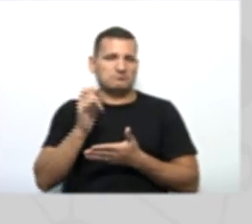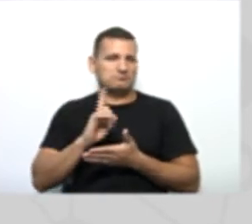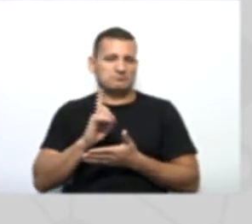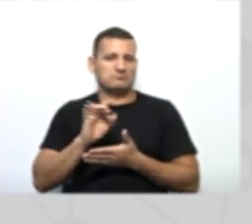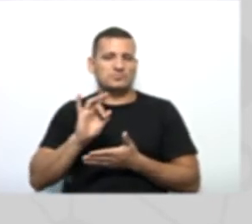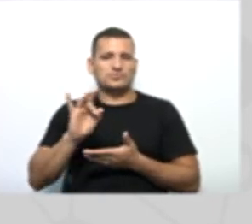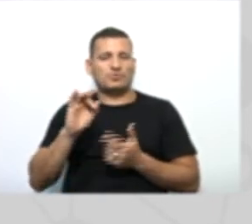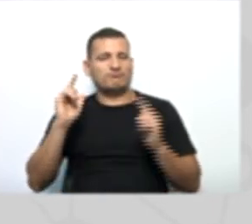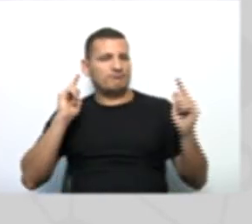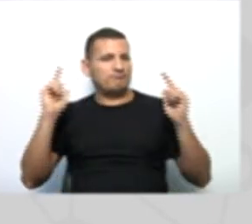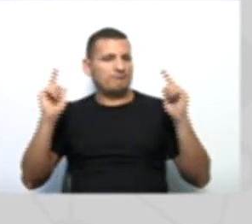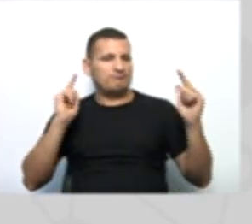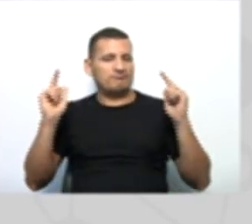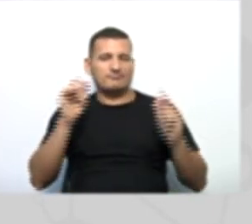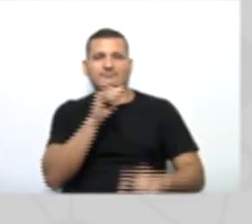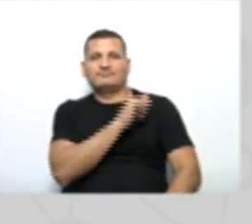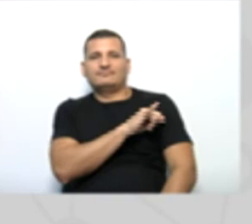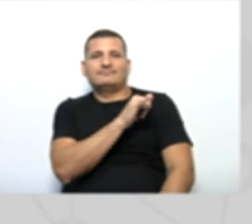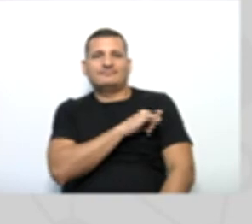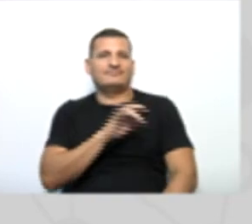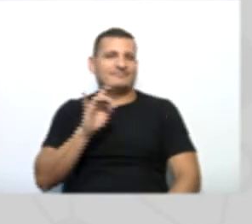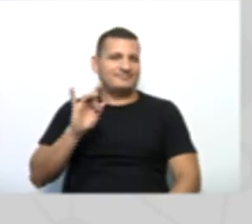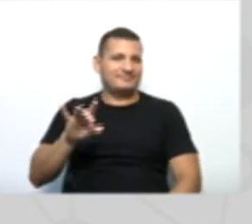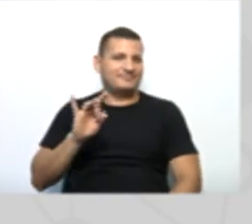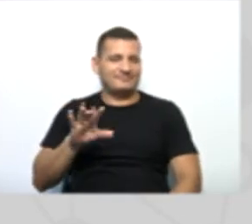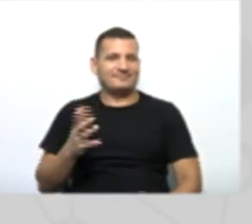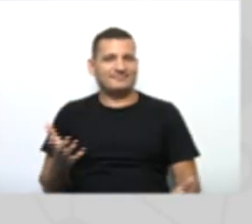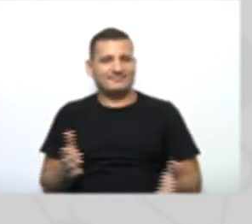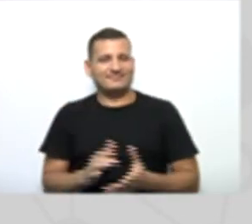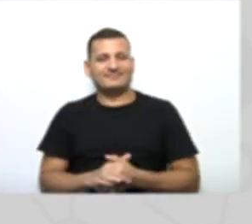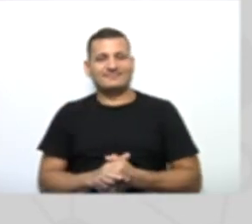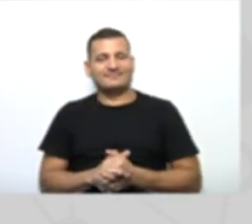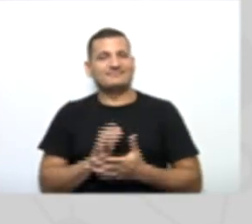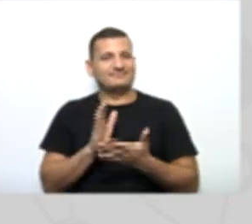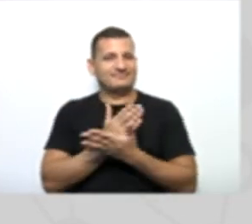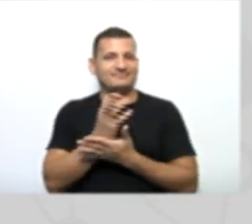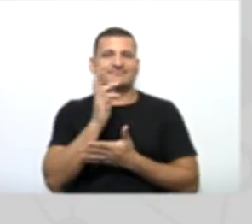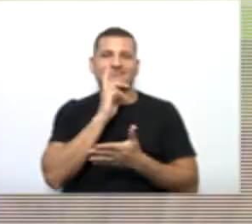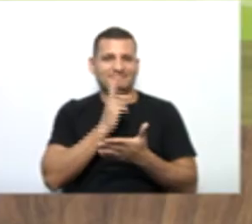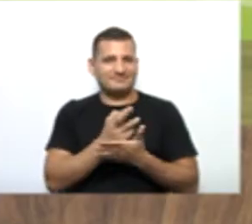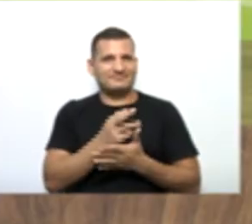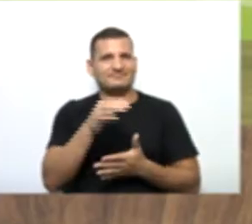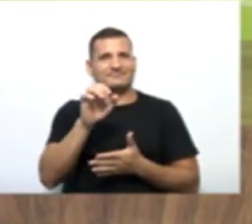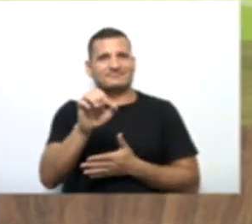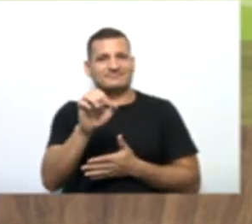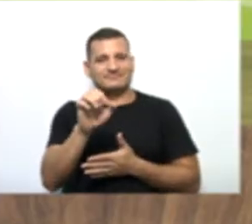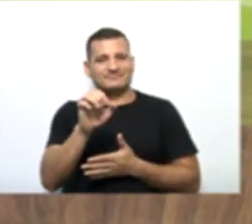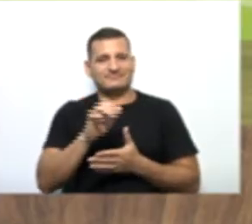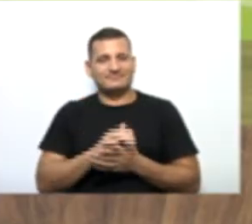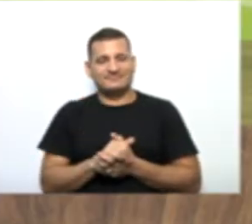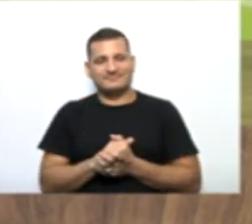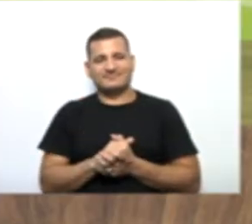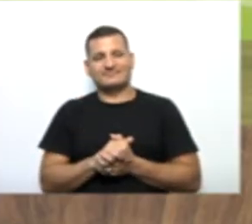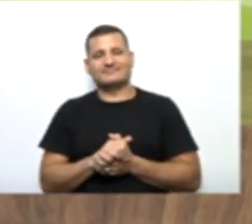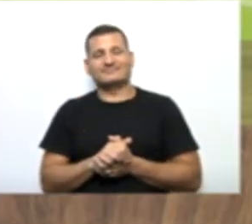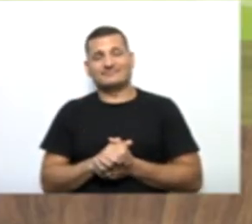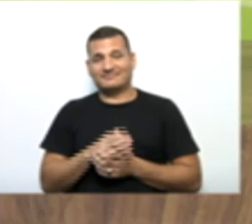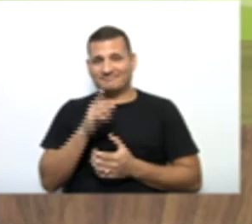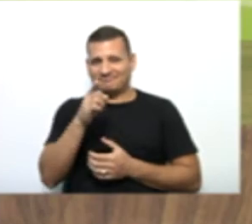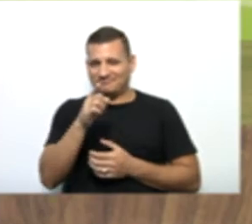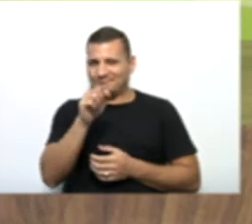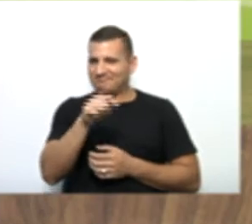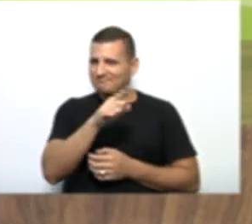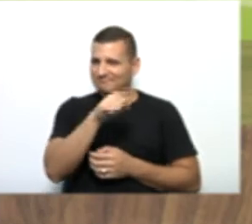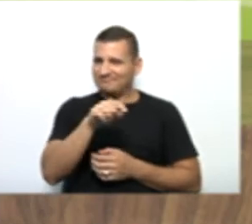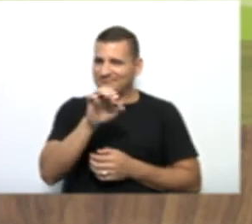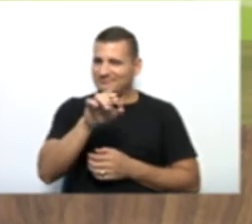curtir a cidade maravilhosa. Pelo amor de Deus, né? Olha aqui pra mim. Teve gente que marcou essa aí, eu acho. Não, pelo amor de Deus, olha aqui pra mim. Você que marcou essa aí, você